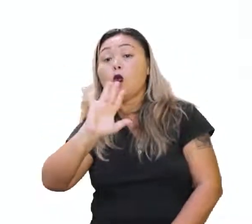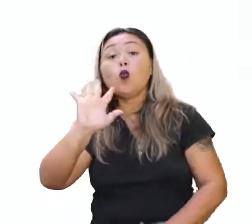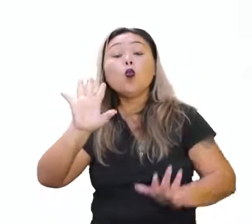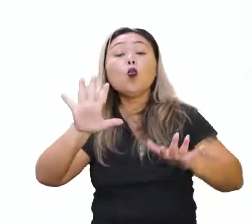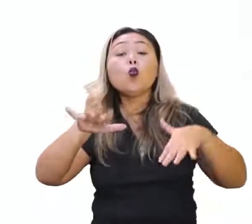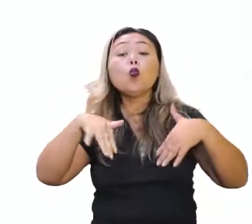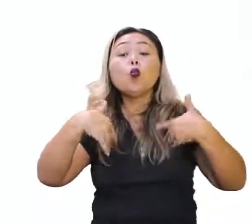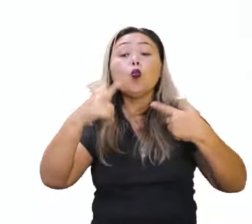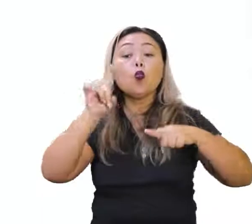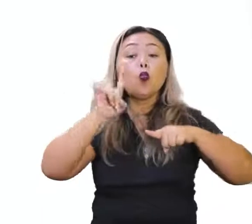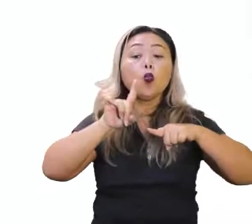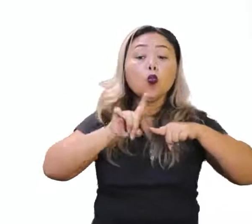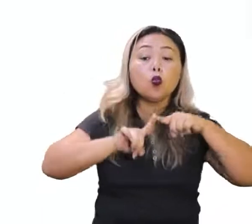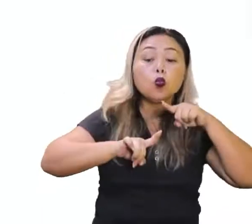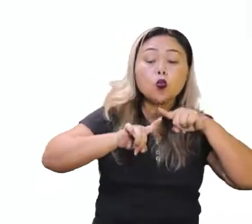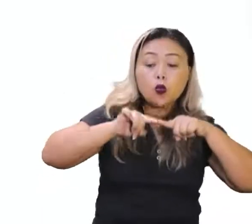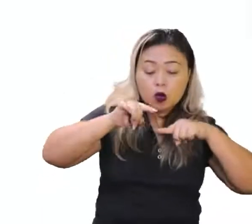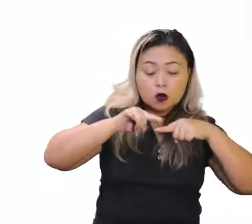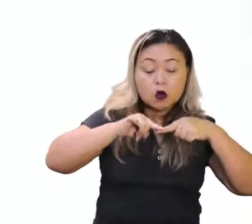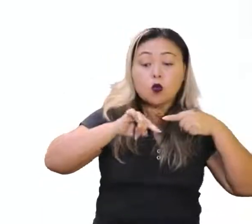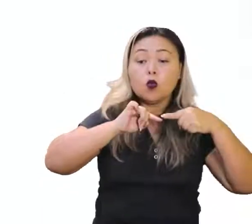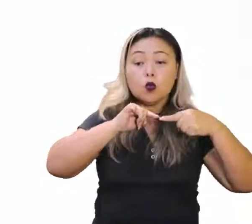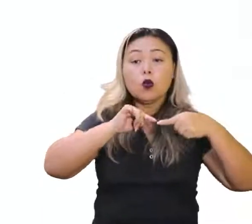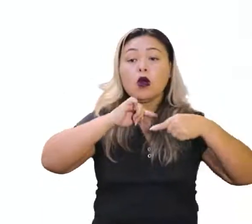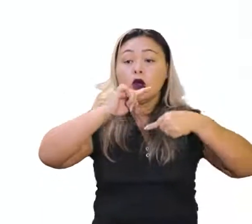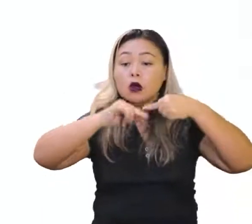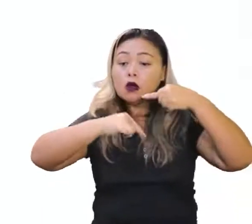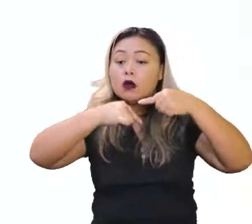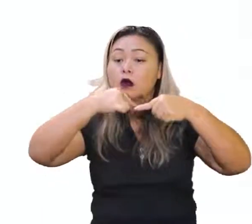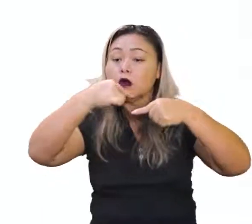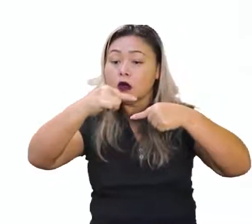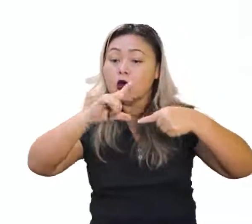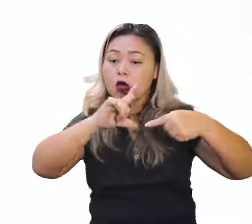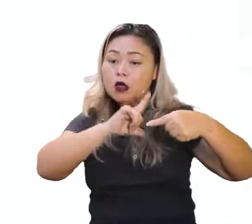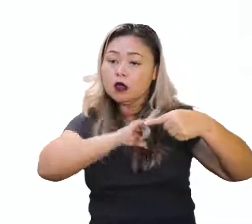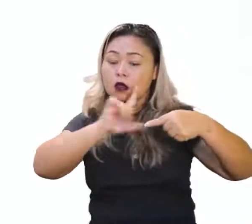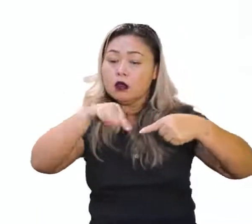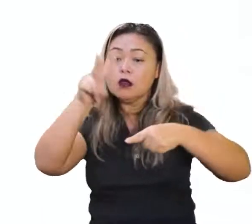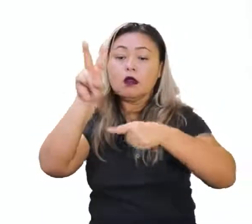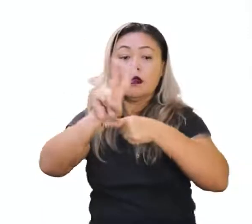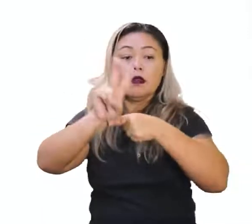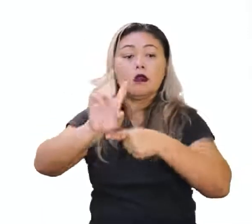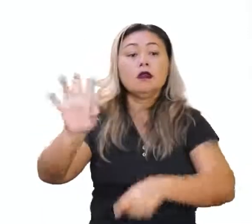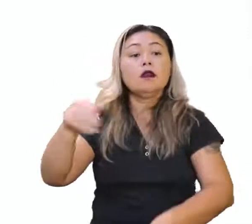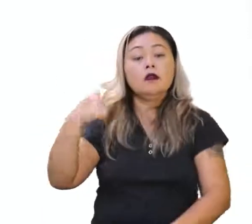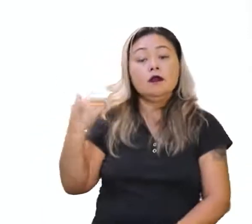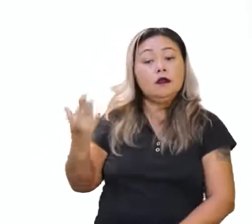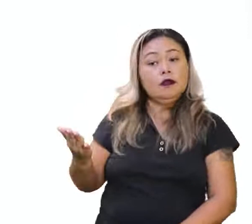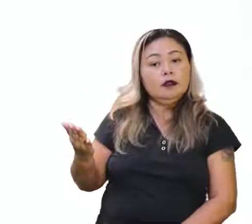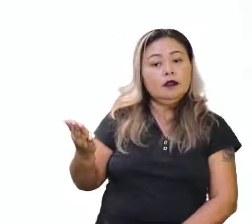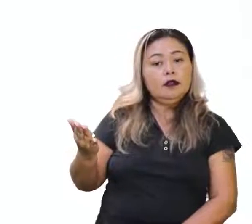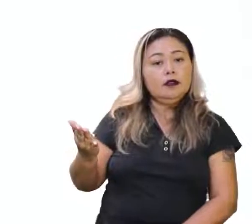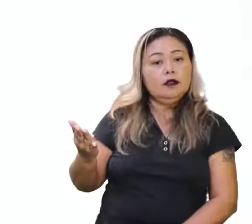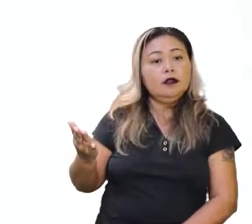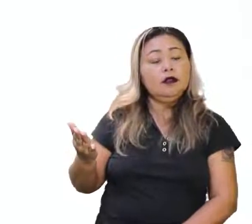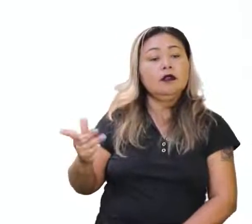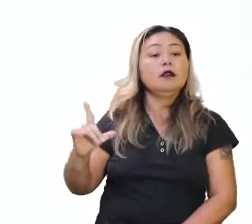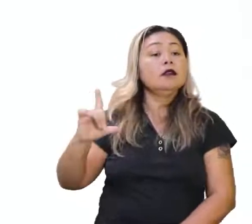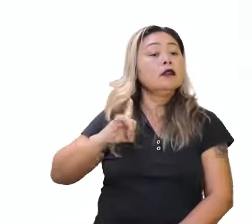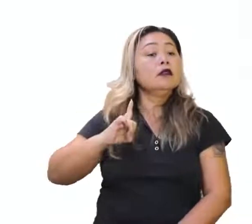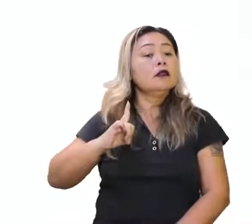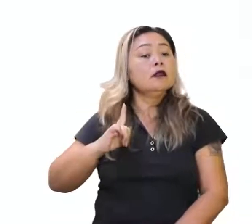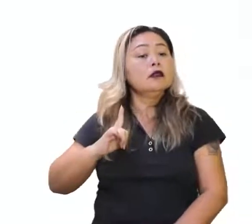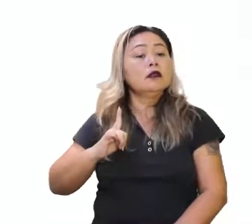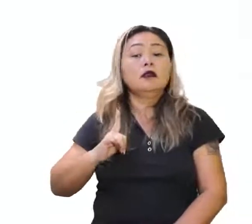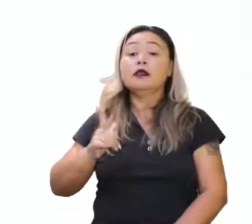Quais os produtos advindo desse sistema de criação? Olha aí, meus queridos. Nós